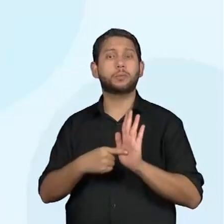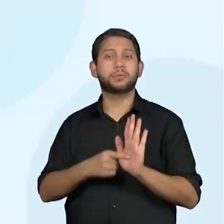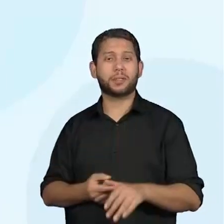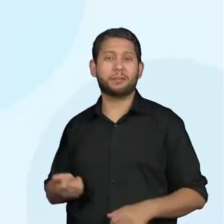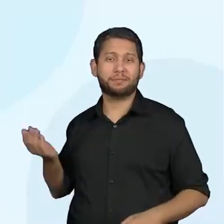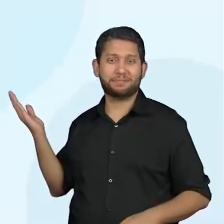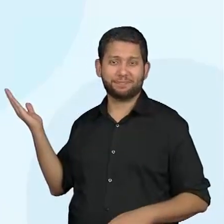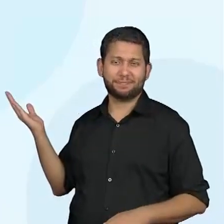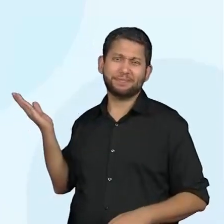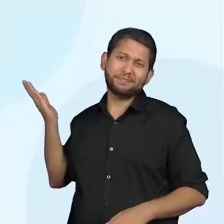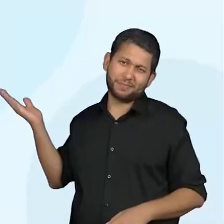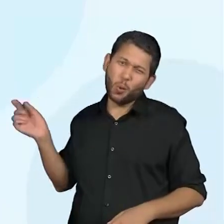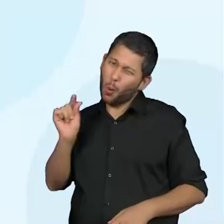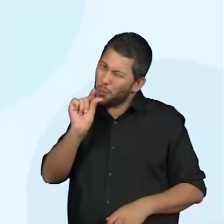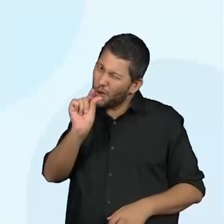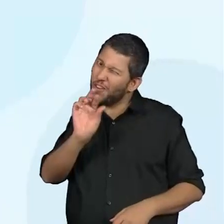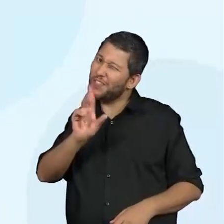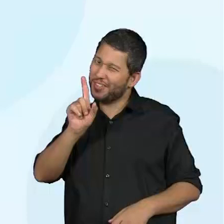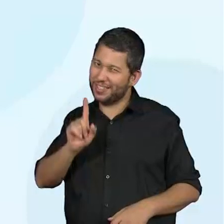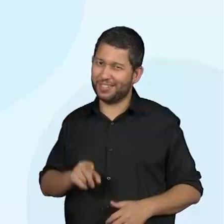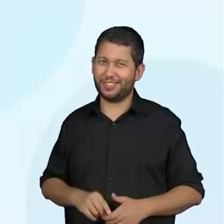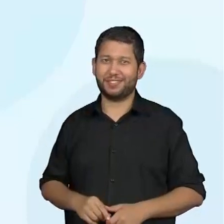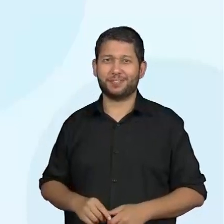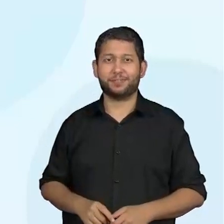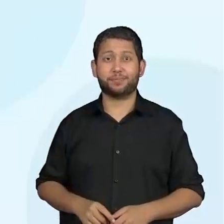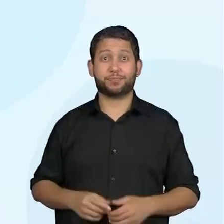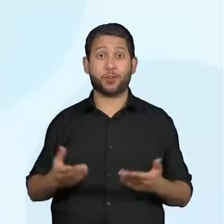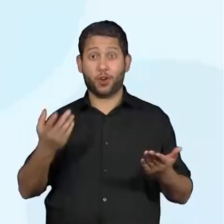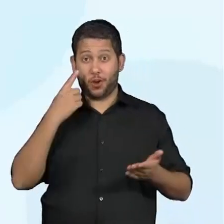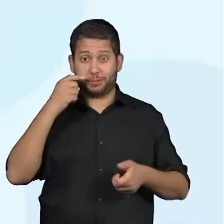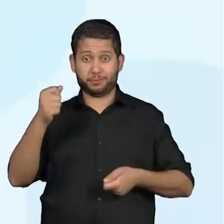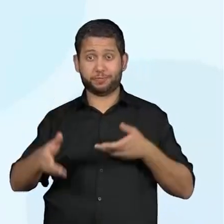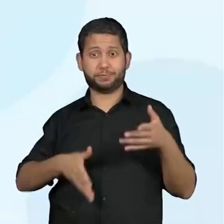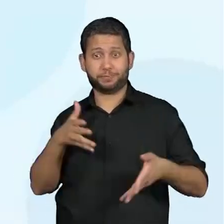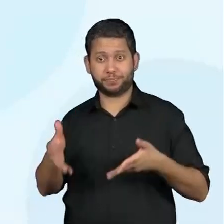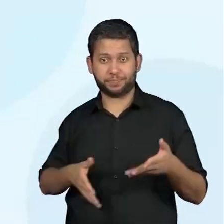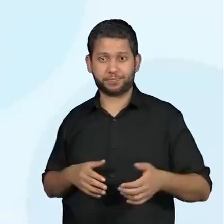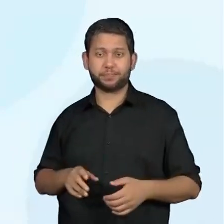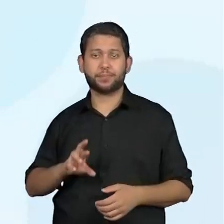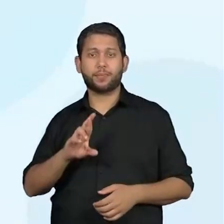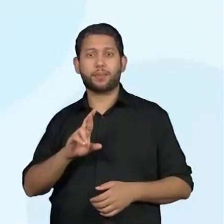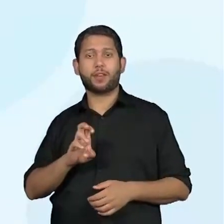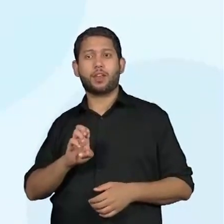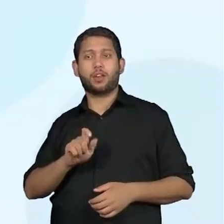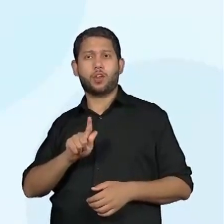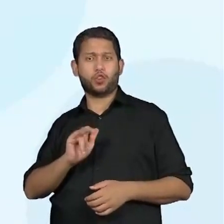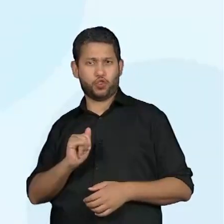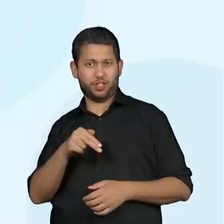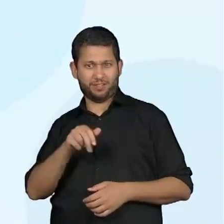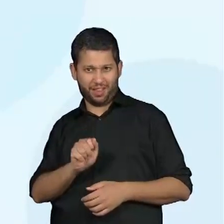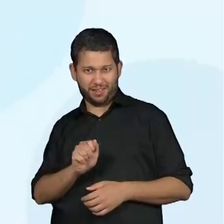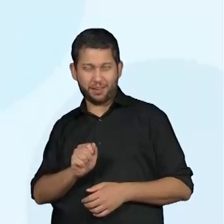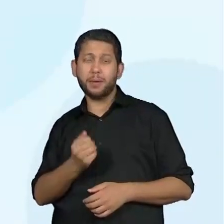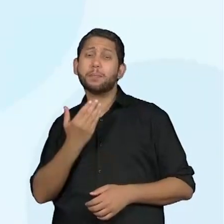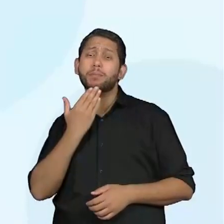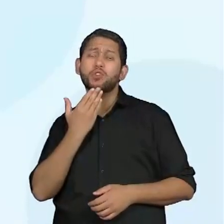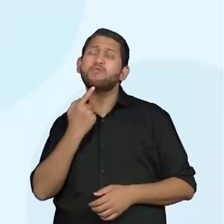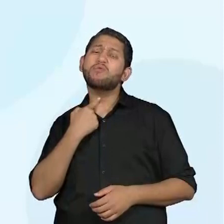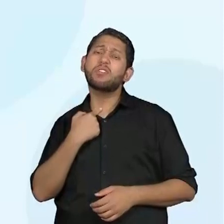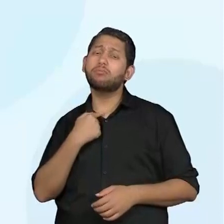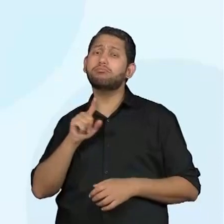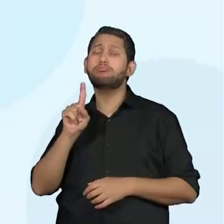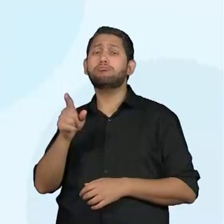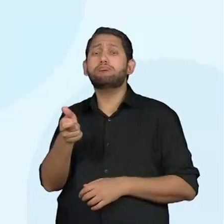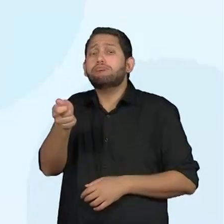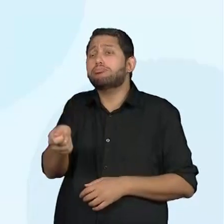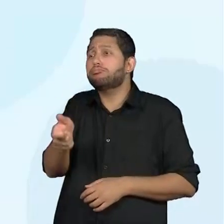um pouquinho diferente, olha só. Vou ler para vocês. Regina escolheu um filme para assistir na televisão e